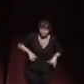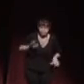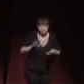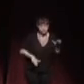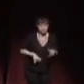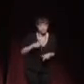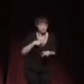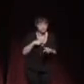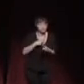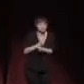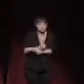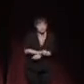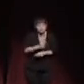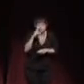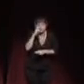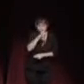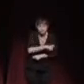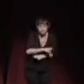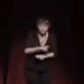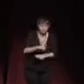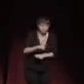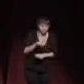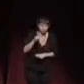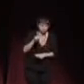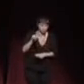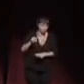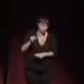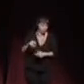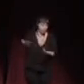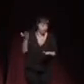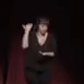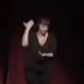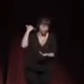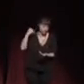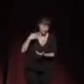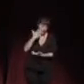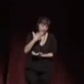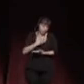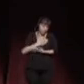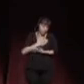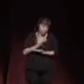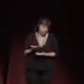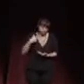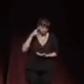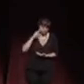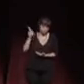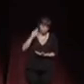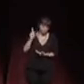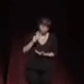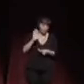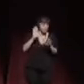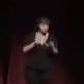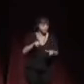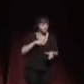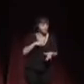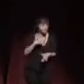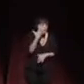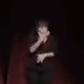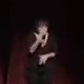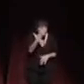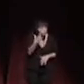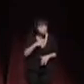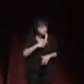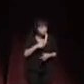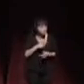de dificuldades e ninguém cantava para mim. Em outros casos onde tinham músicas na memória da infância, acontecia isso que